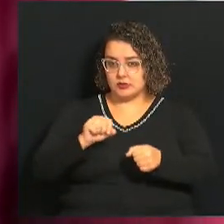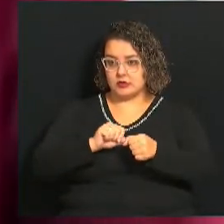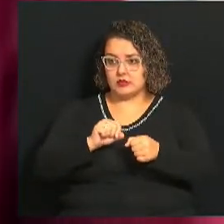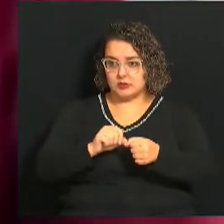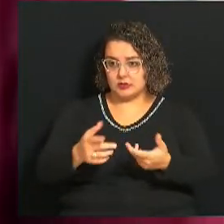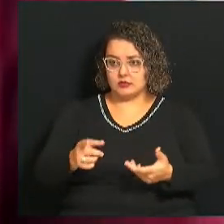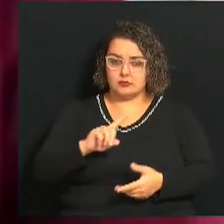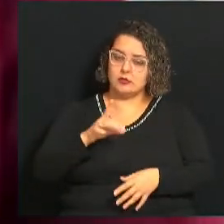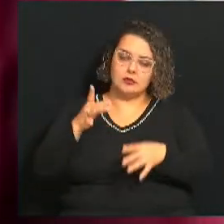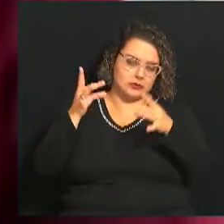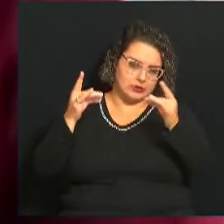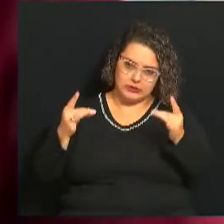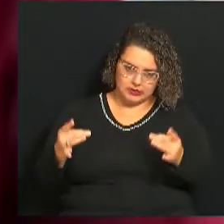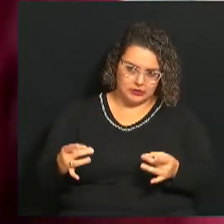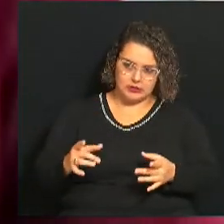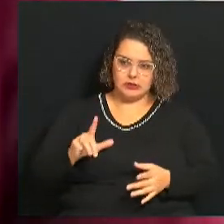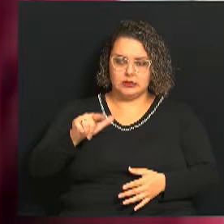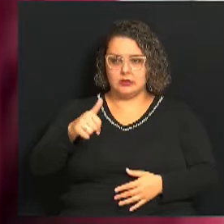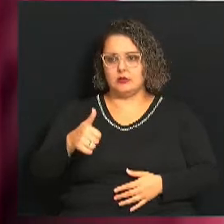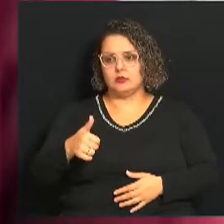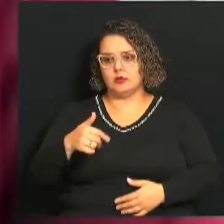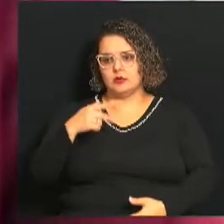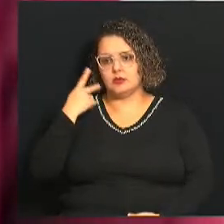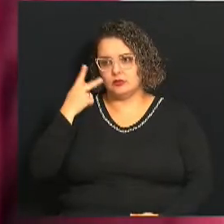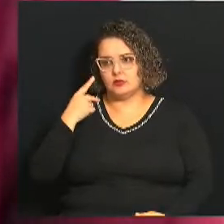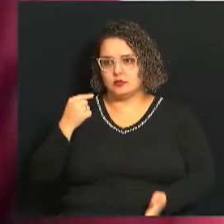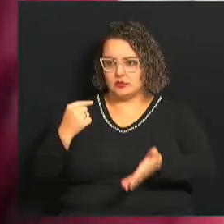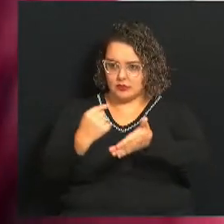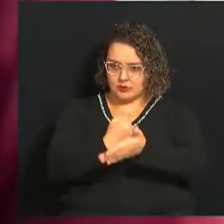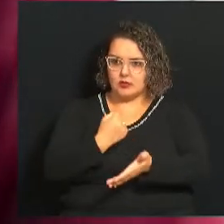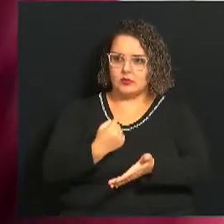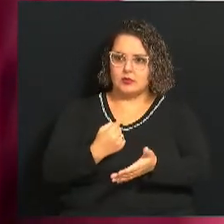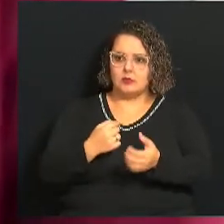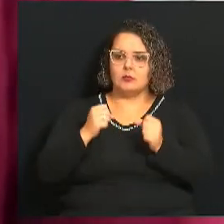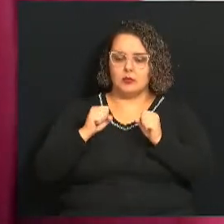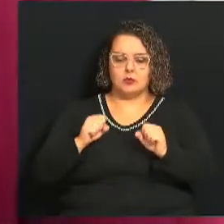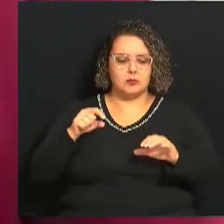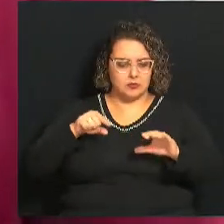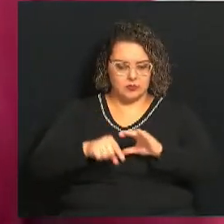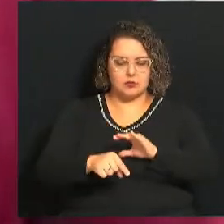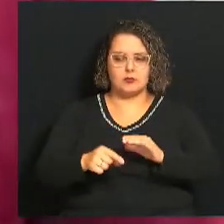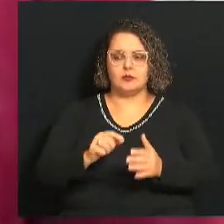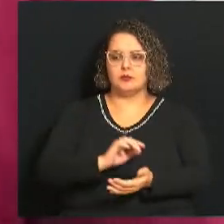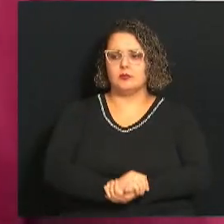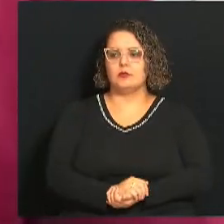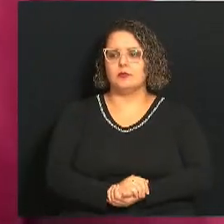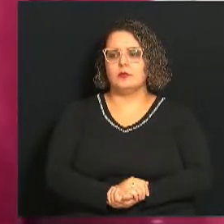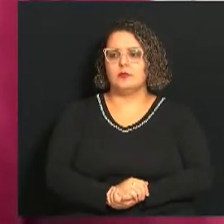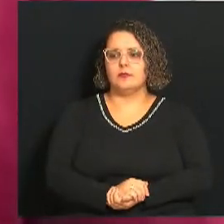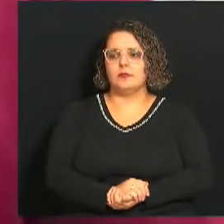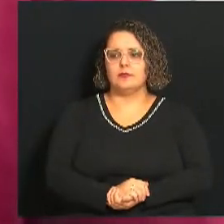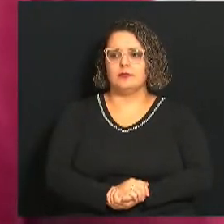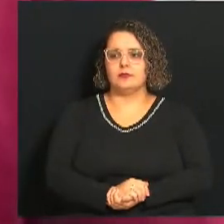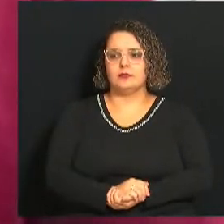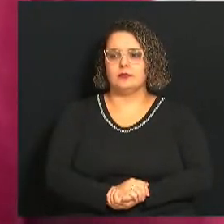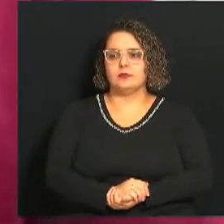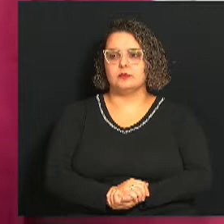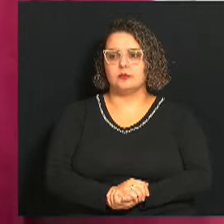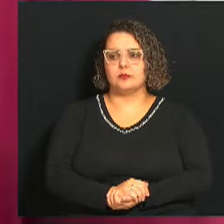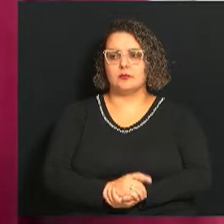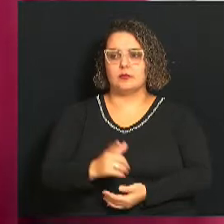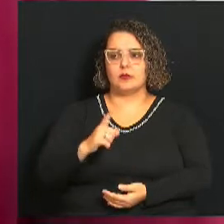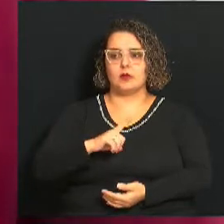detalhar, mas se depois houver algum questionamento mais específico, a gente pode se aprofundar. Nós temos, para a